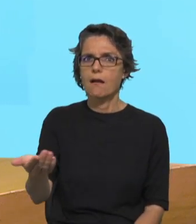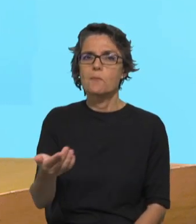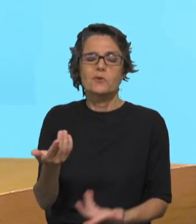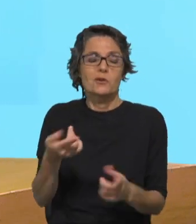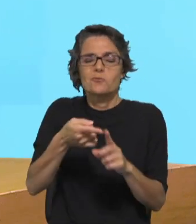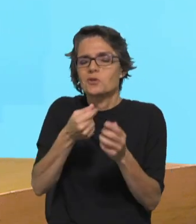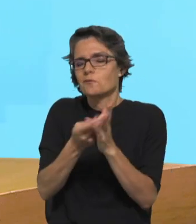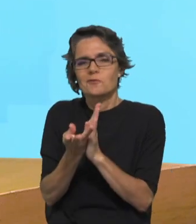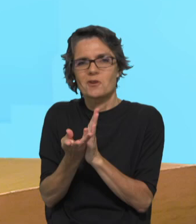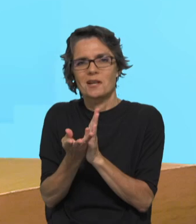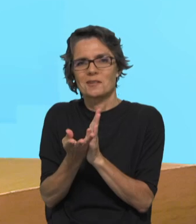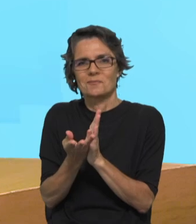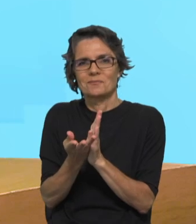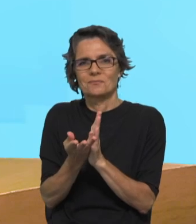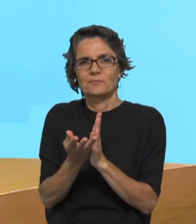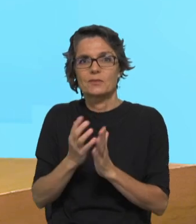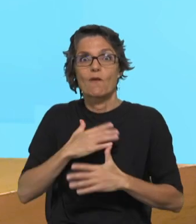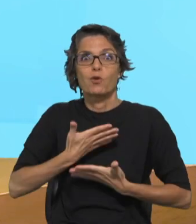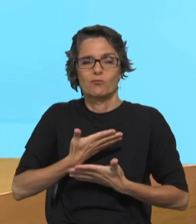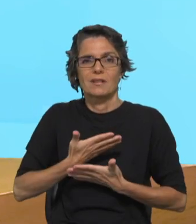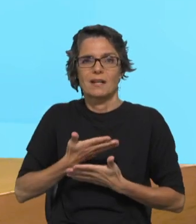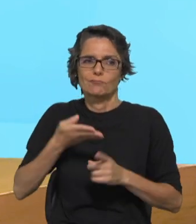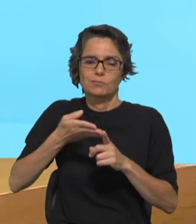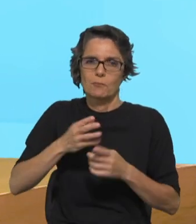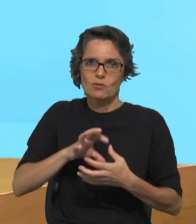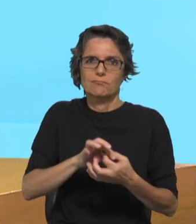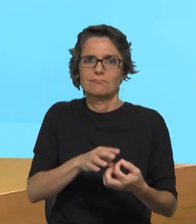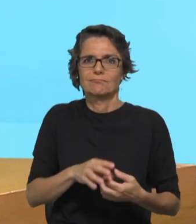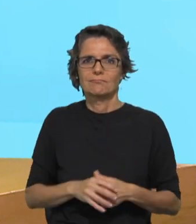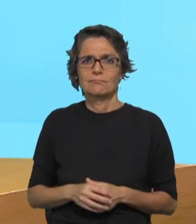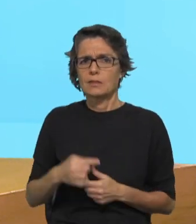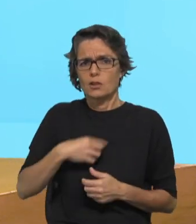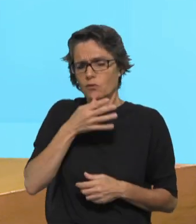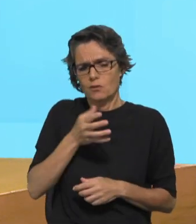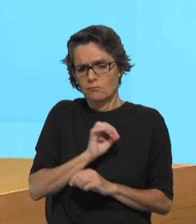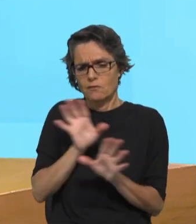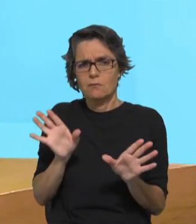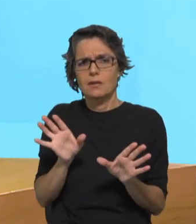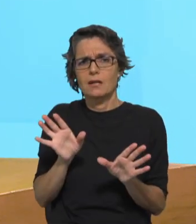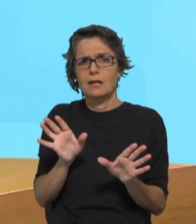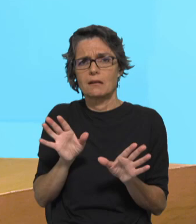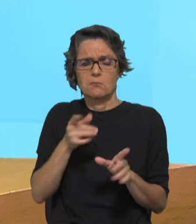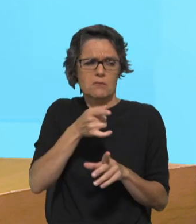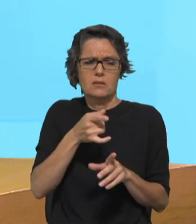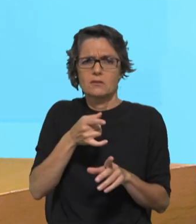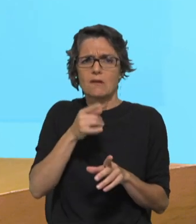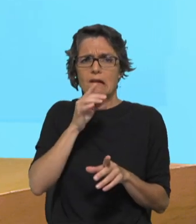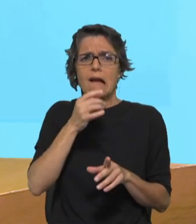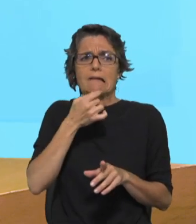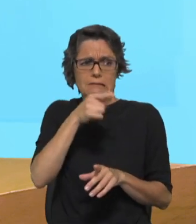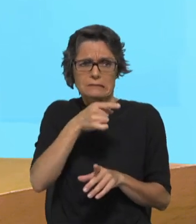possível para fazer o voluntariado. E eu sou muito pragmático. Eu, desde que se faça o bem, isso é que eu